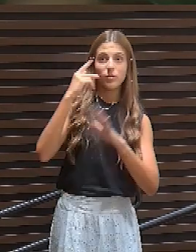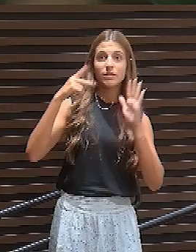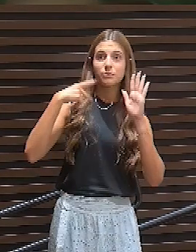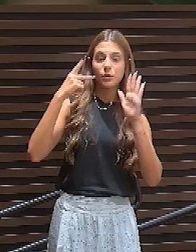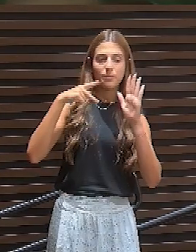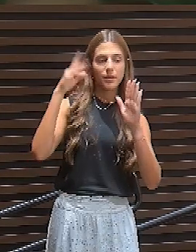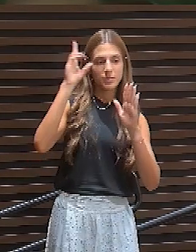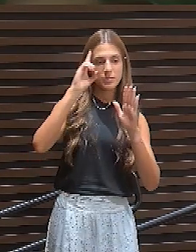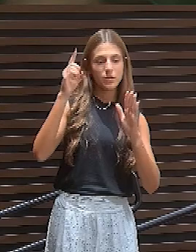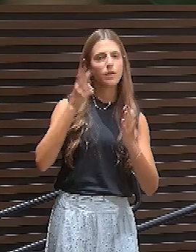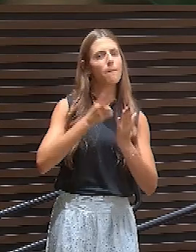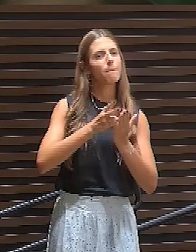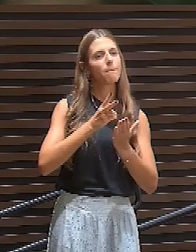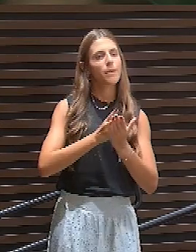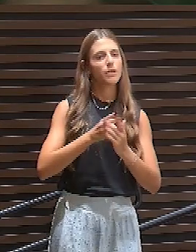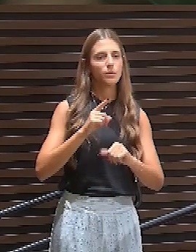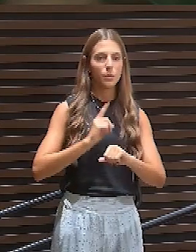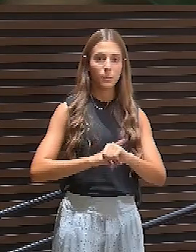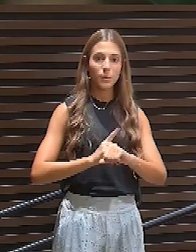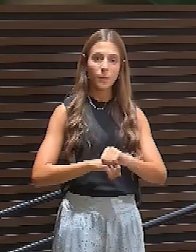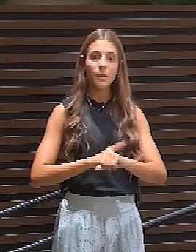como elas se cumprirão?